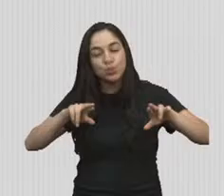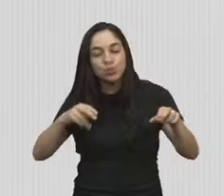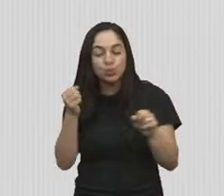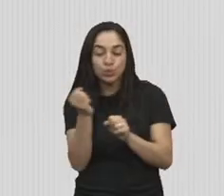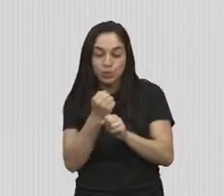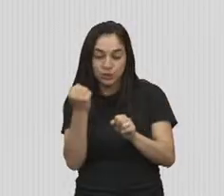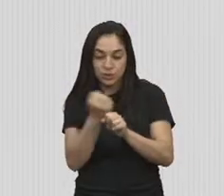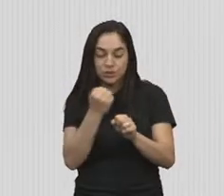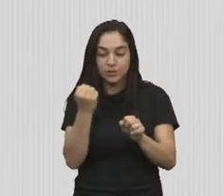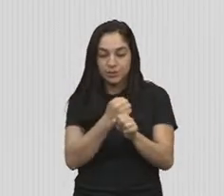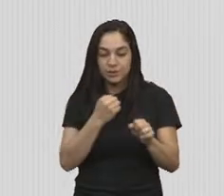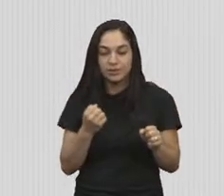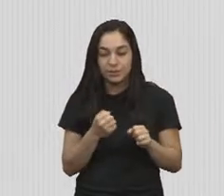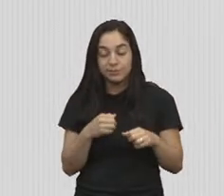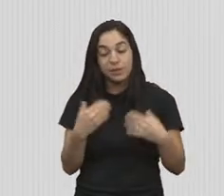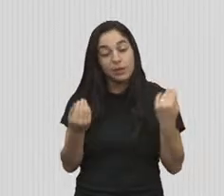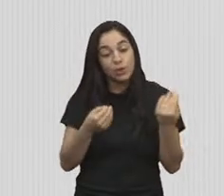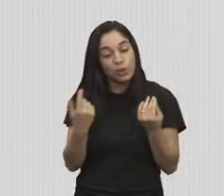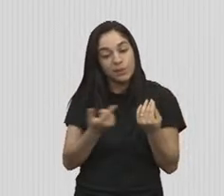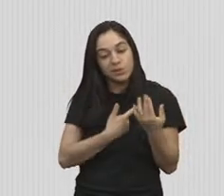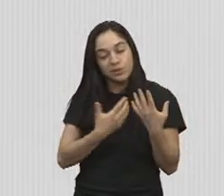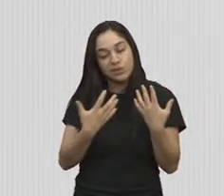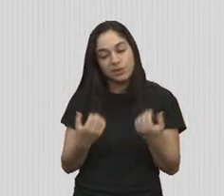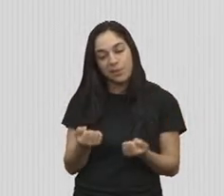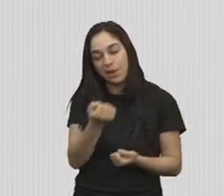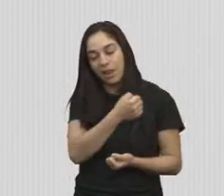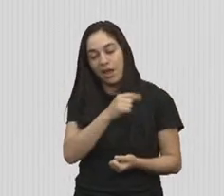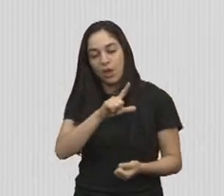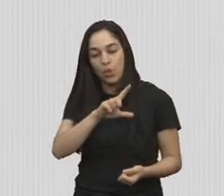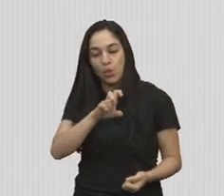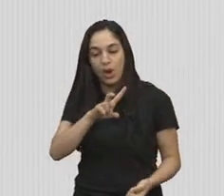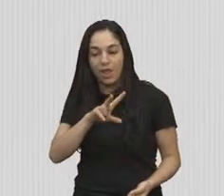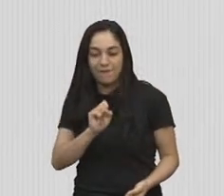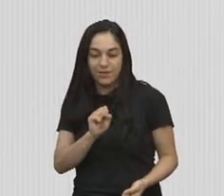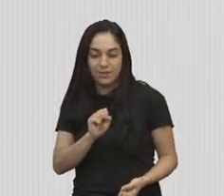e como que a gente recebe eles lá nos leves.